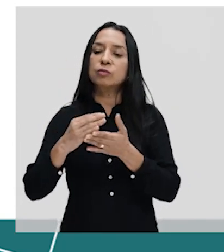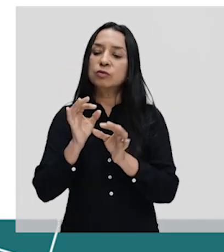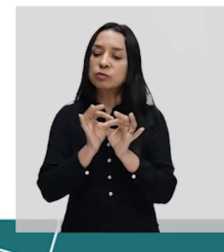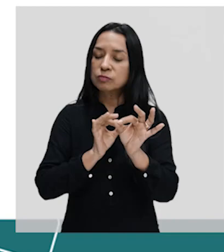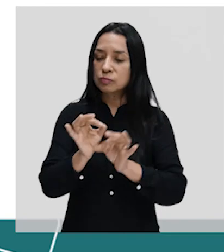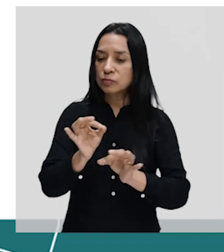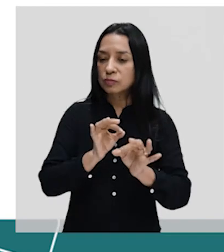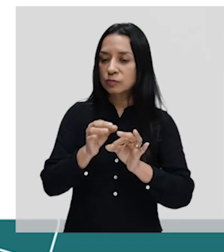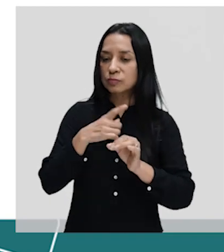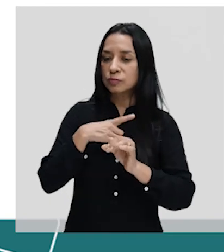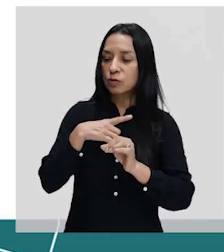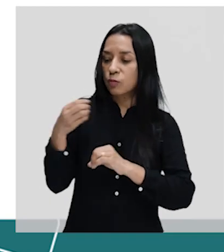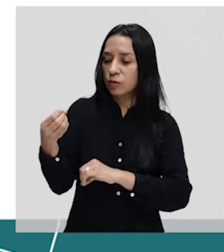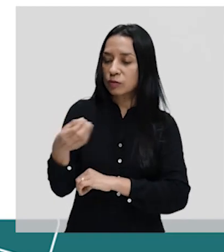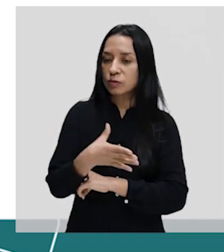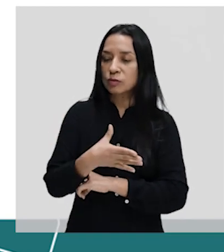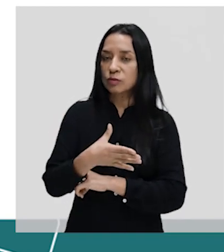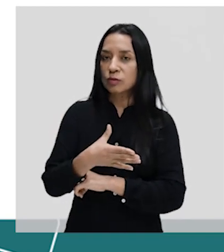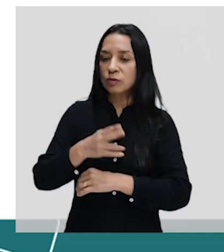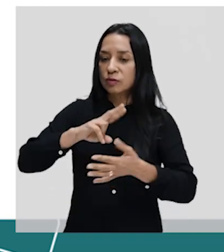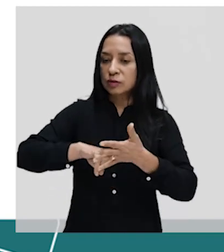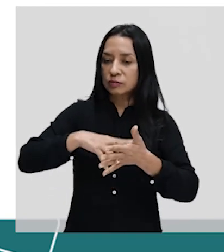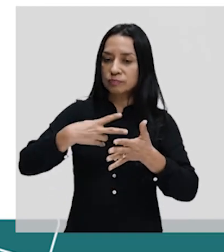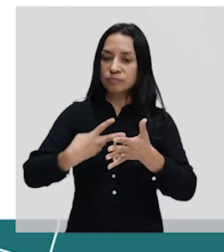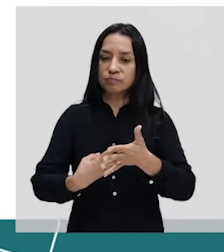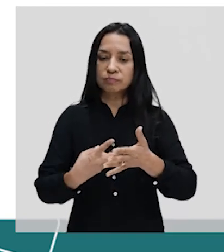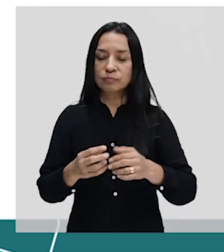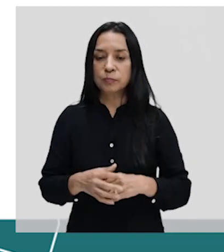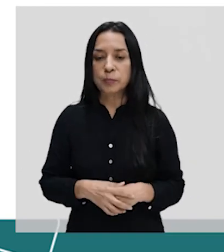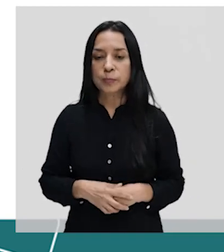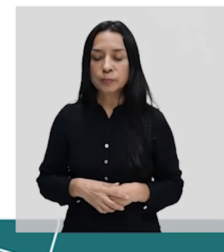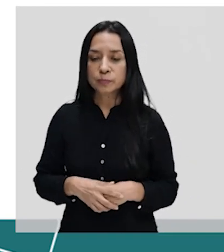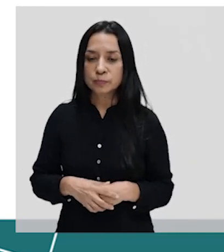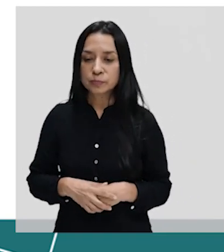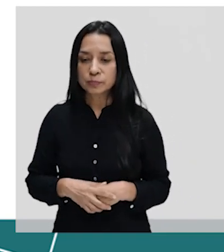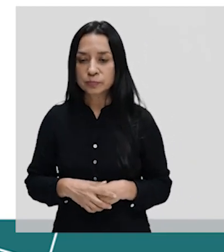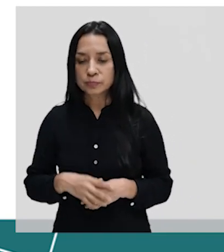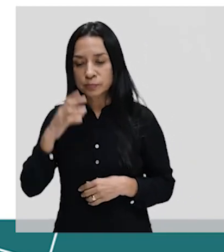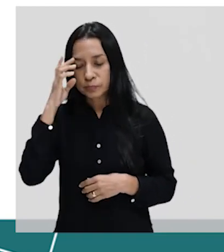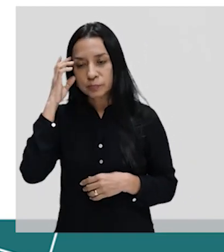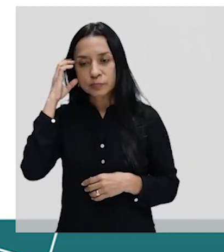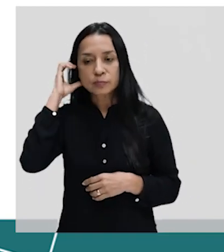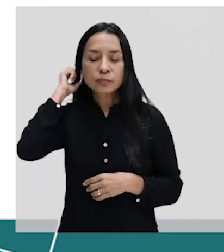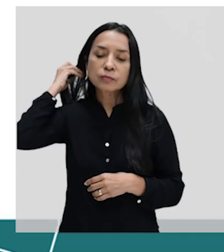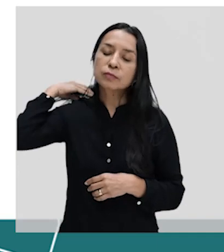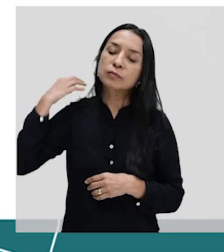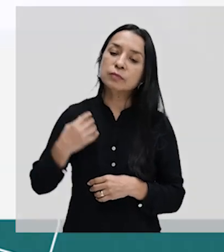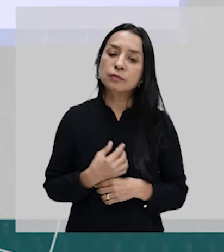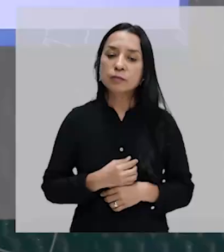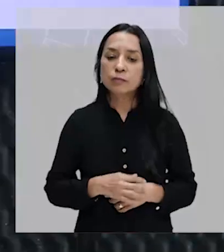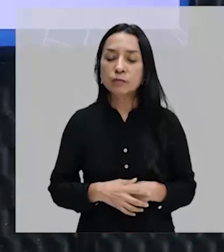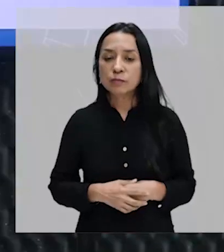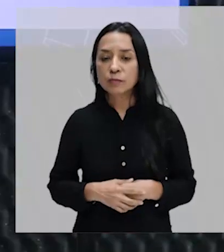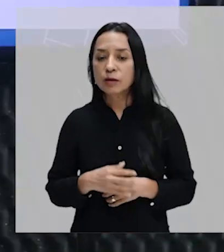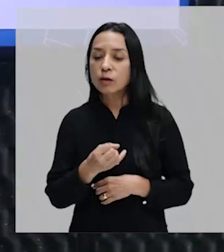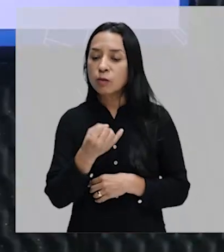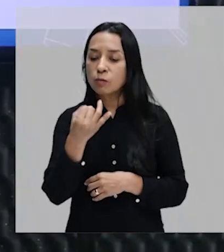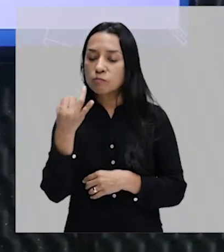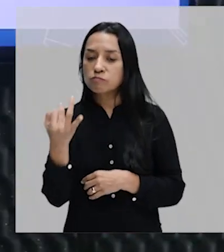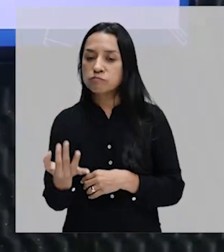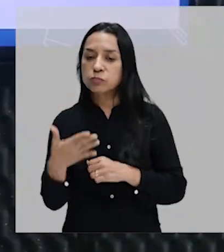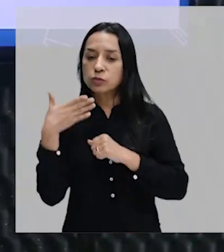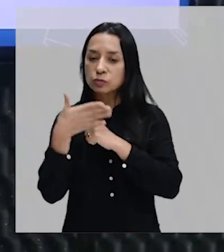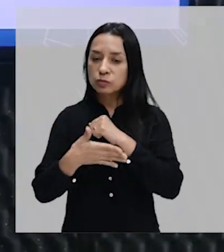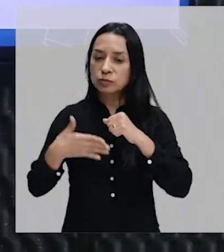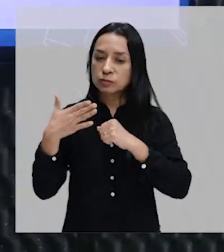formulado, tendo uma nova releitura, nova reinterpretação, tá? E quais são os princípios da teoria